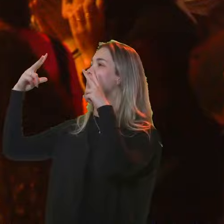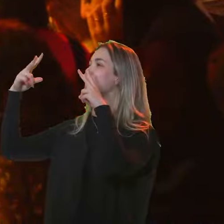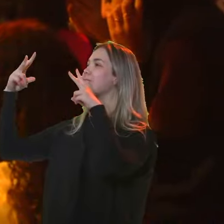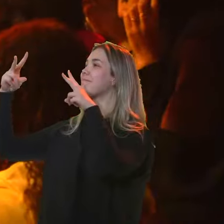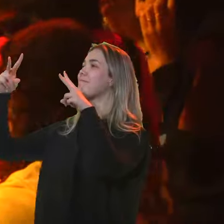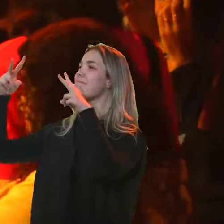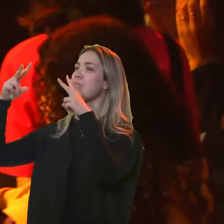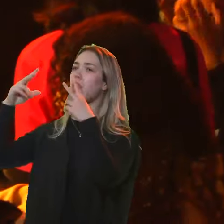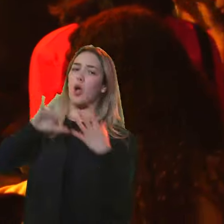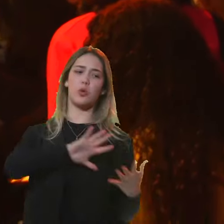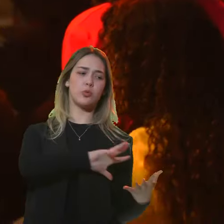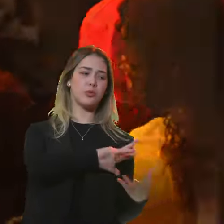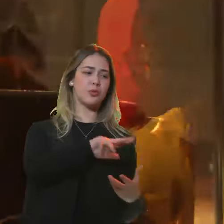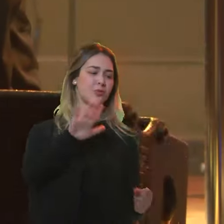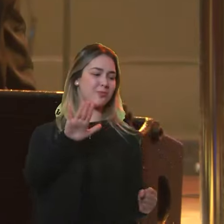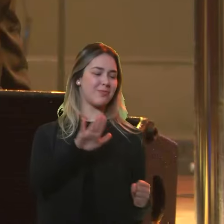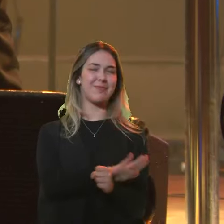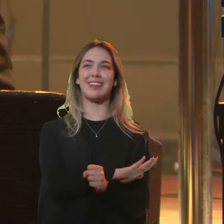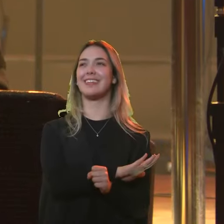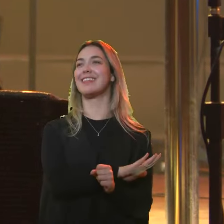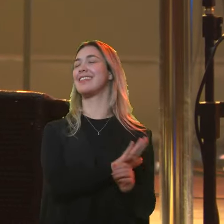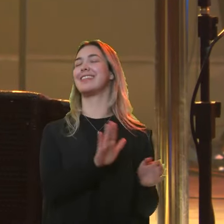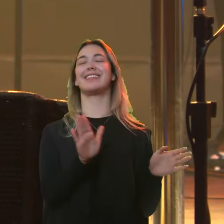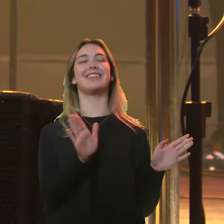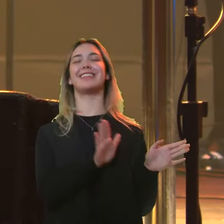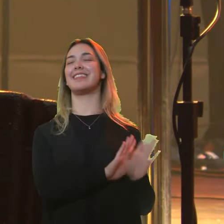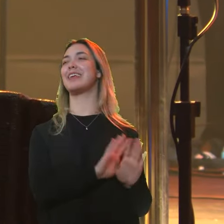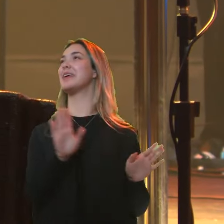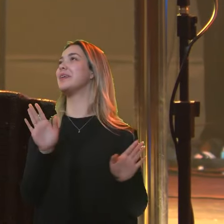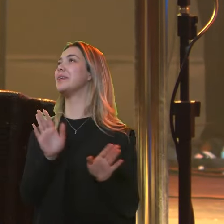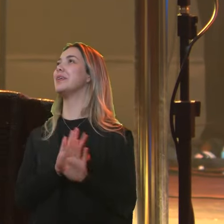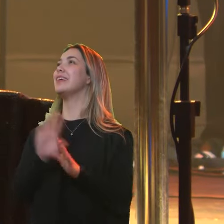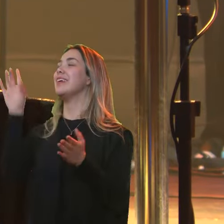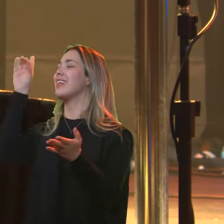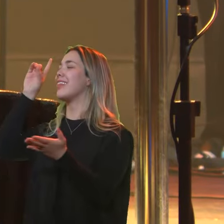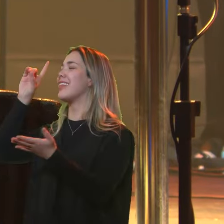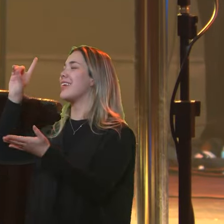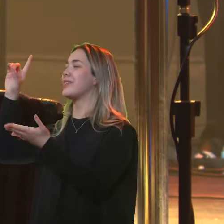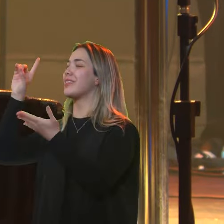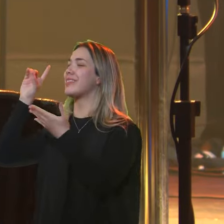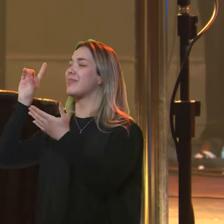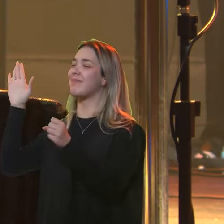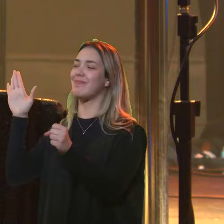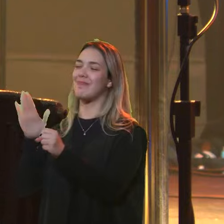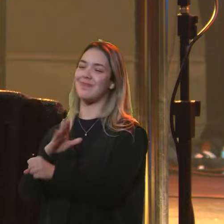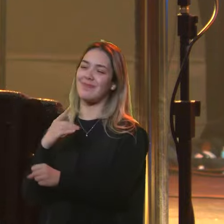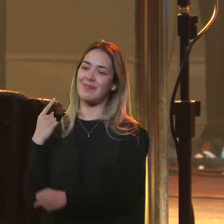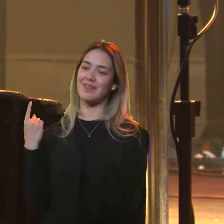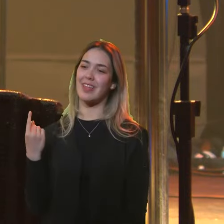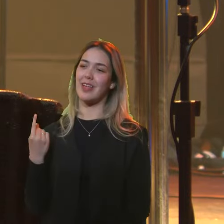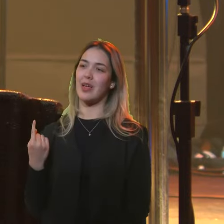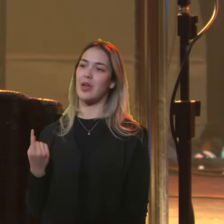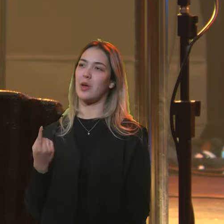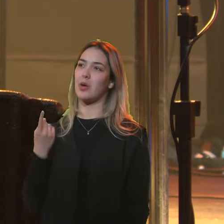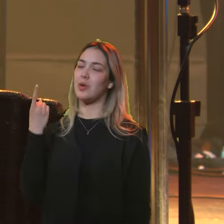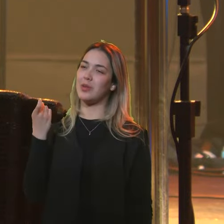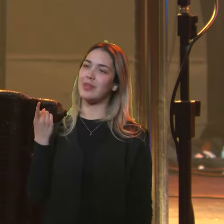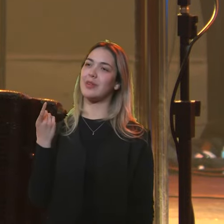nos satisfaz, porque o Senhor é como o mel que escorre dos nossos lábios. Nós Te amamos,